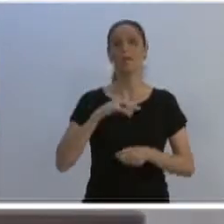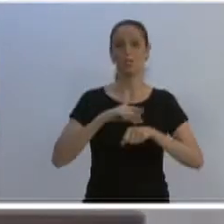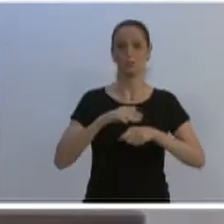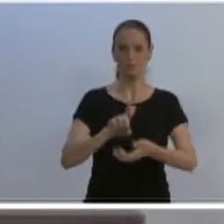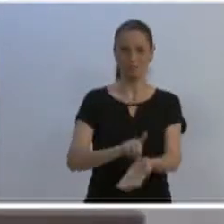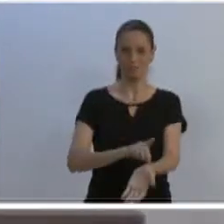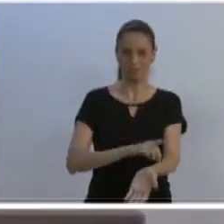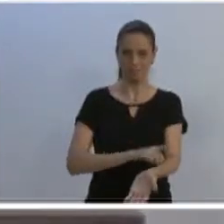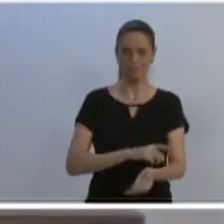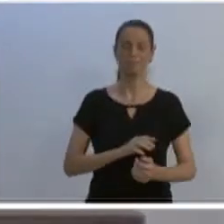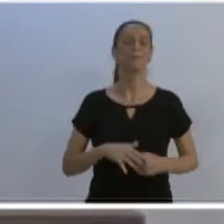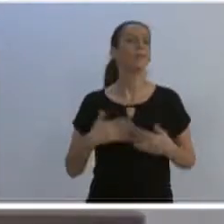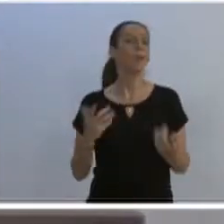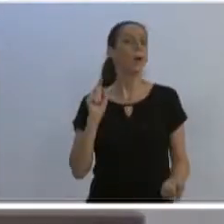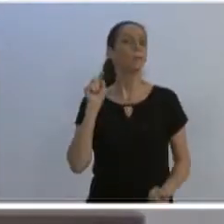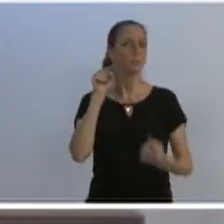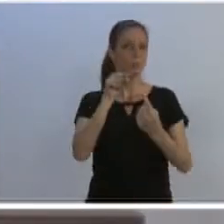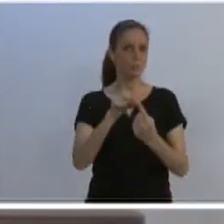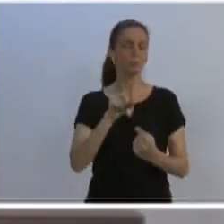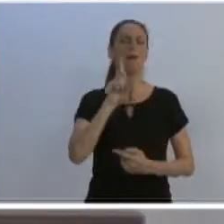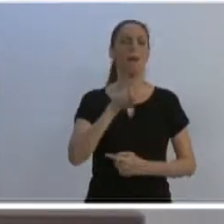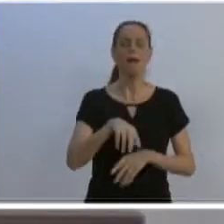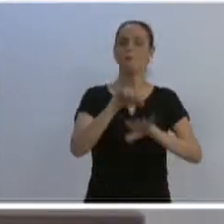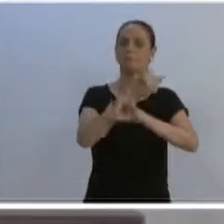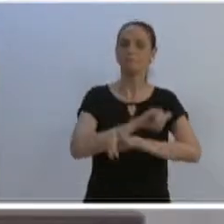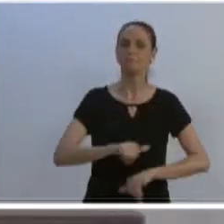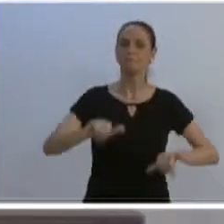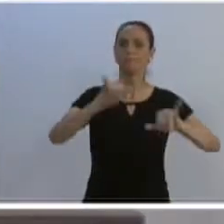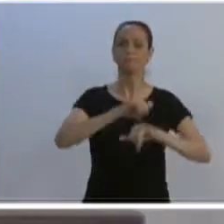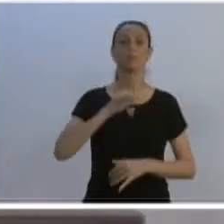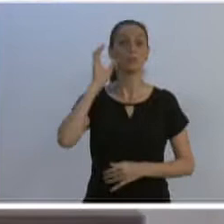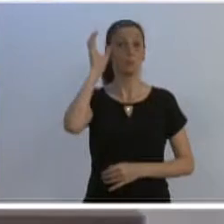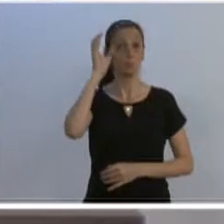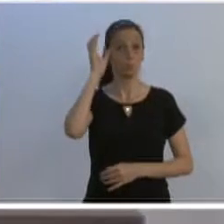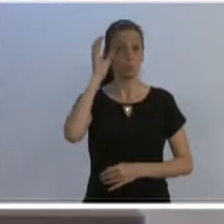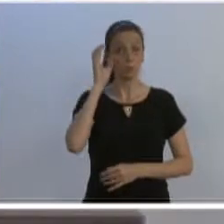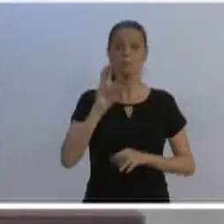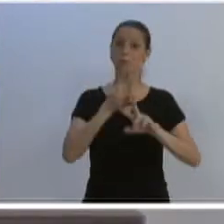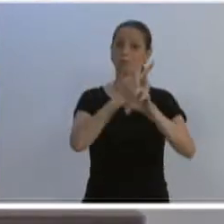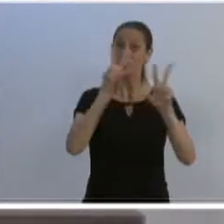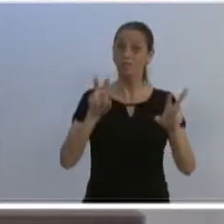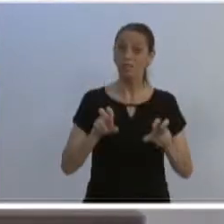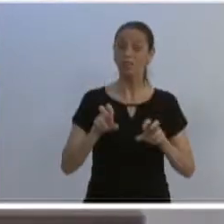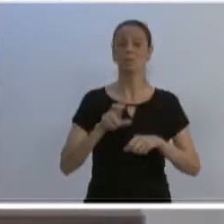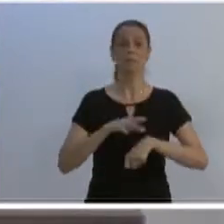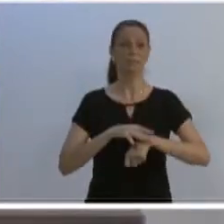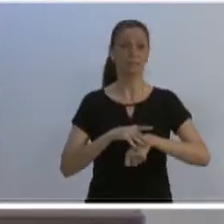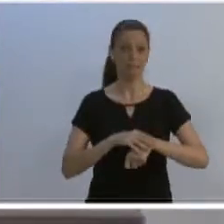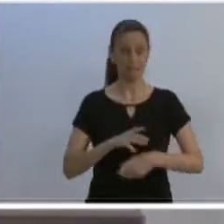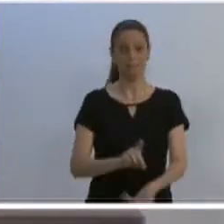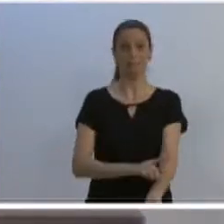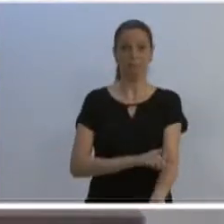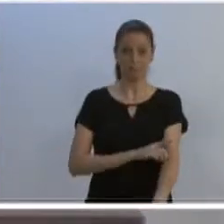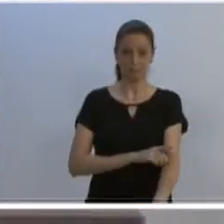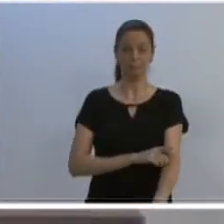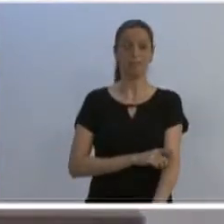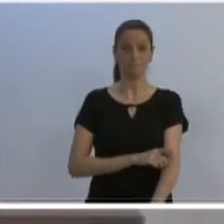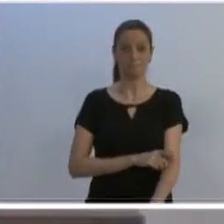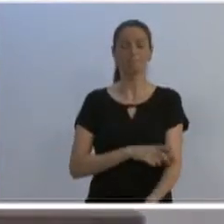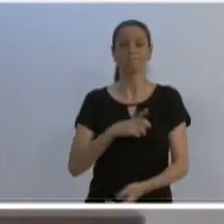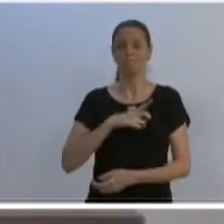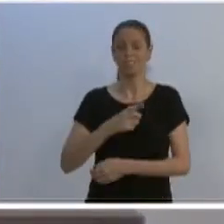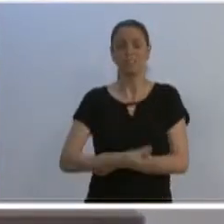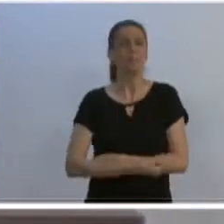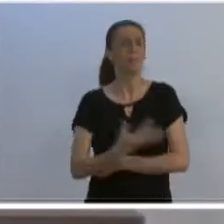objetivo é, sem dúvida nenhuma, conscientizar as pessoas acerca dessa doença, uma doença crônica, né, que atinge uma parcela